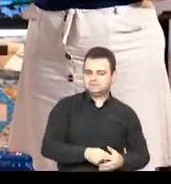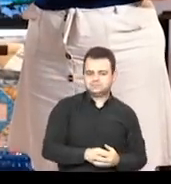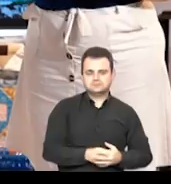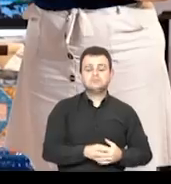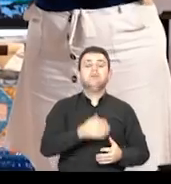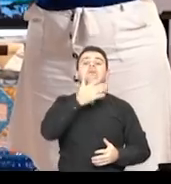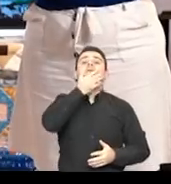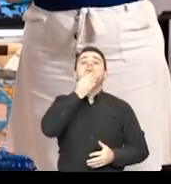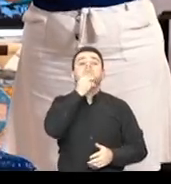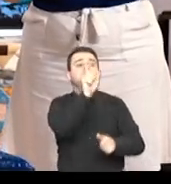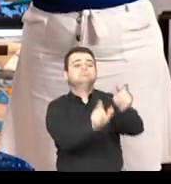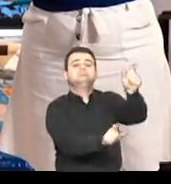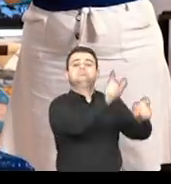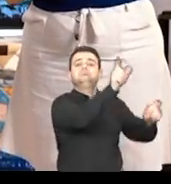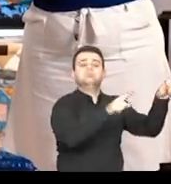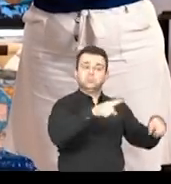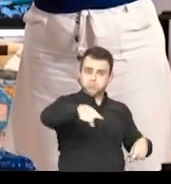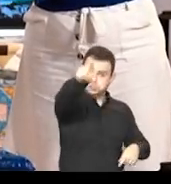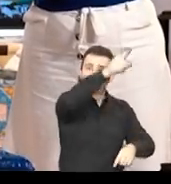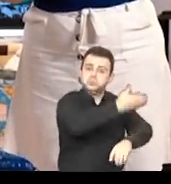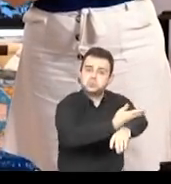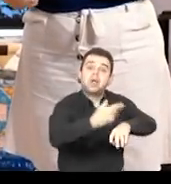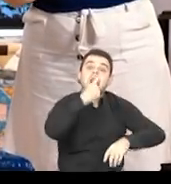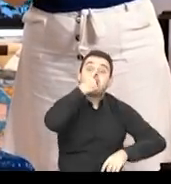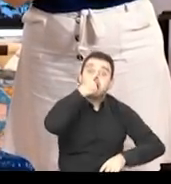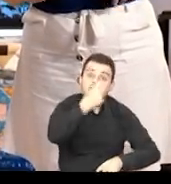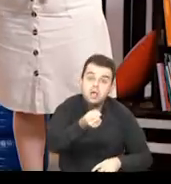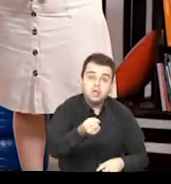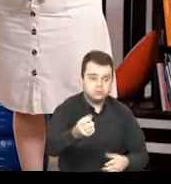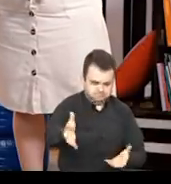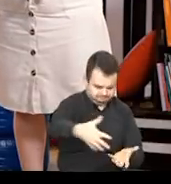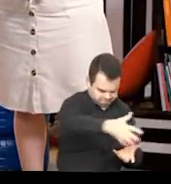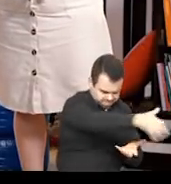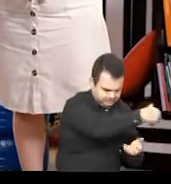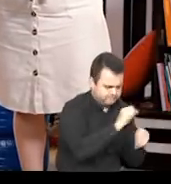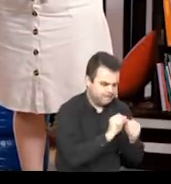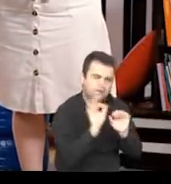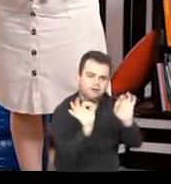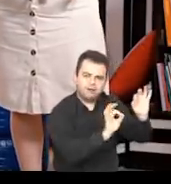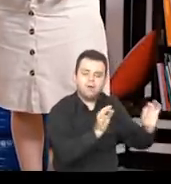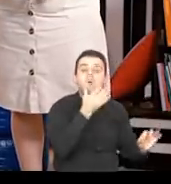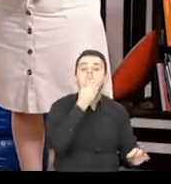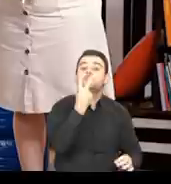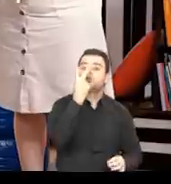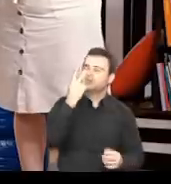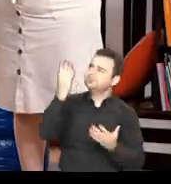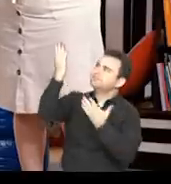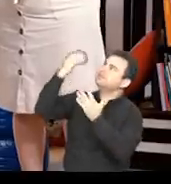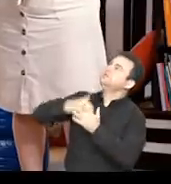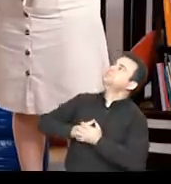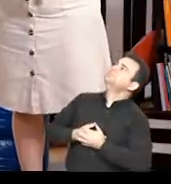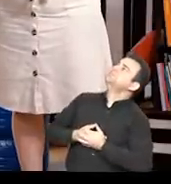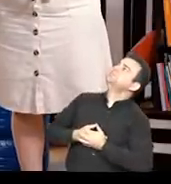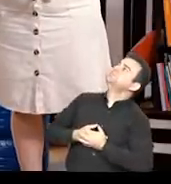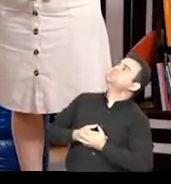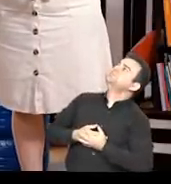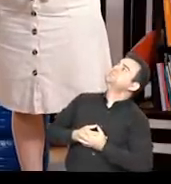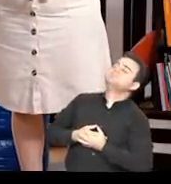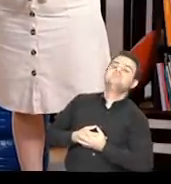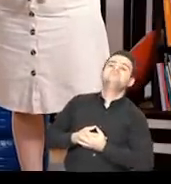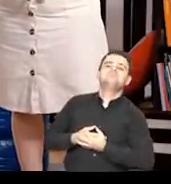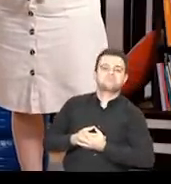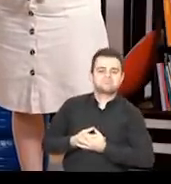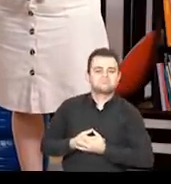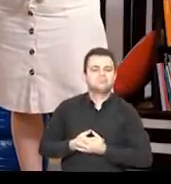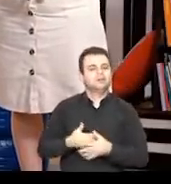muitos artistas que utilizam do lixo para fazer arte, como Sandro Rodrigues e o Vicky Muniz. Olha só, professora, quanta